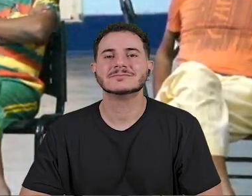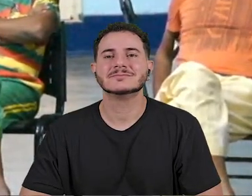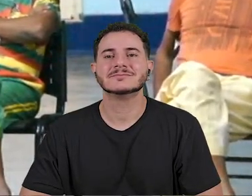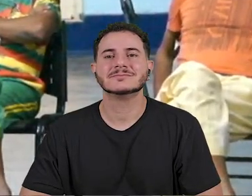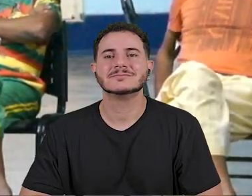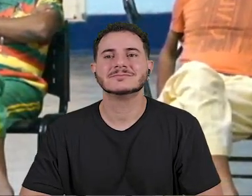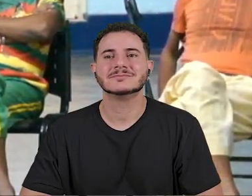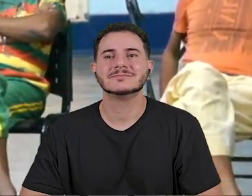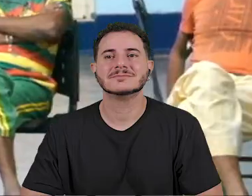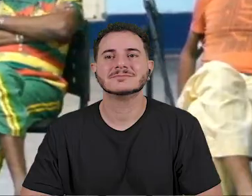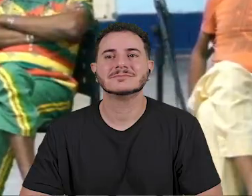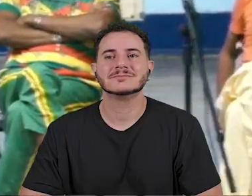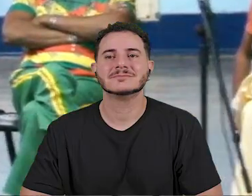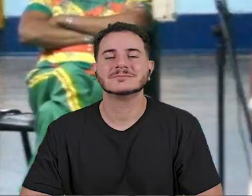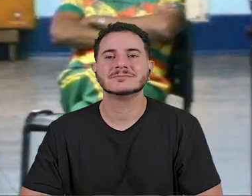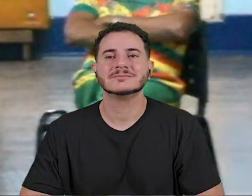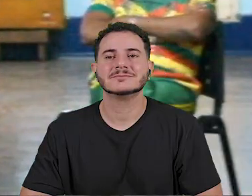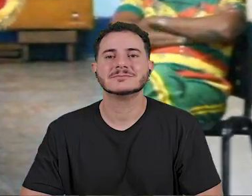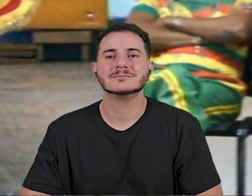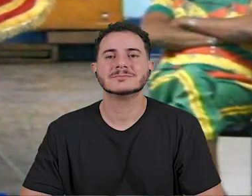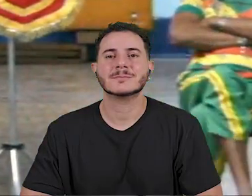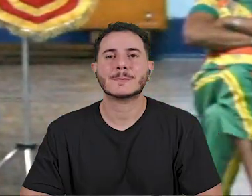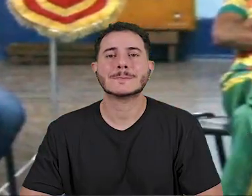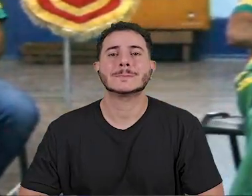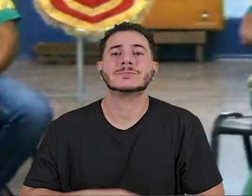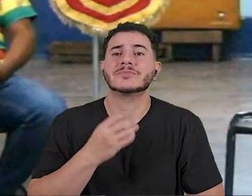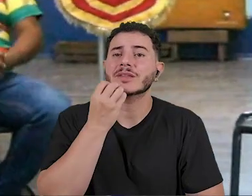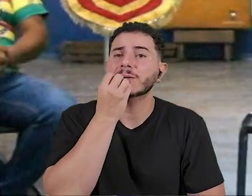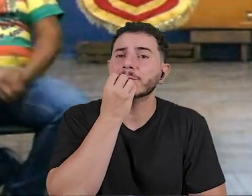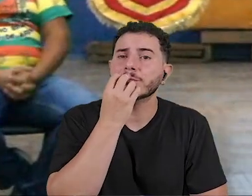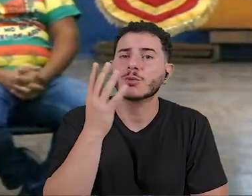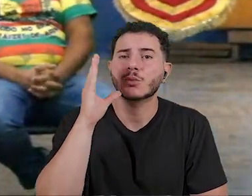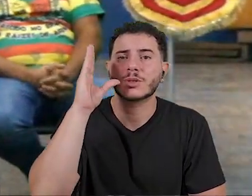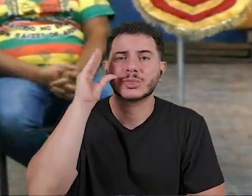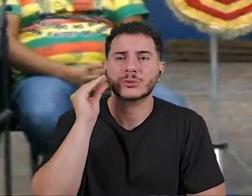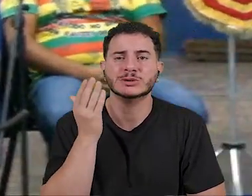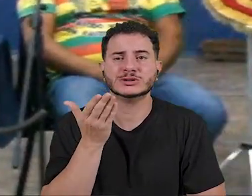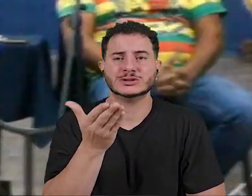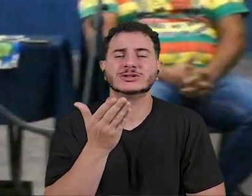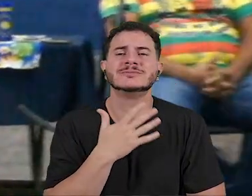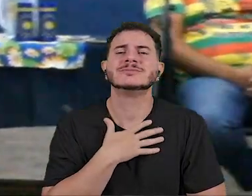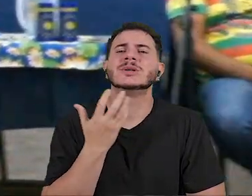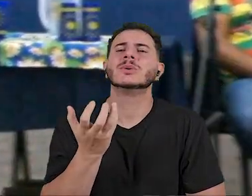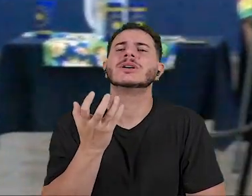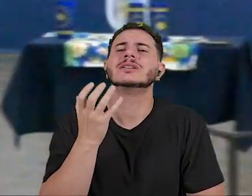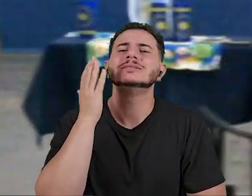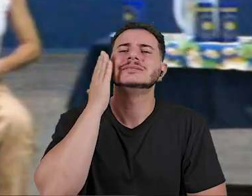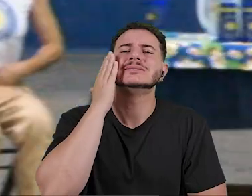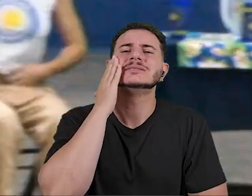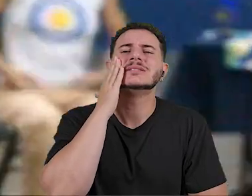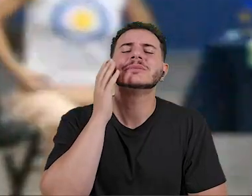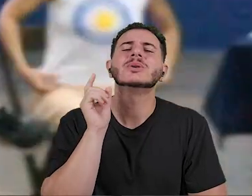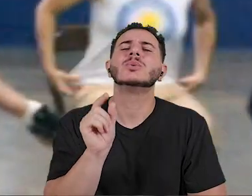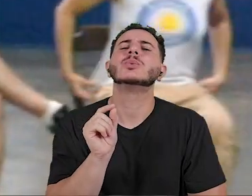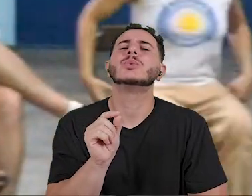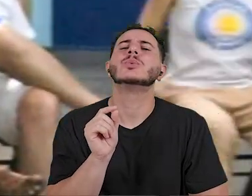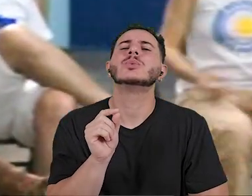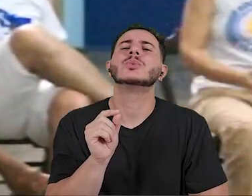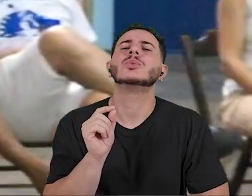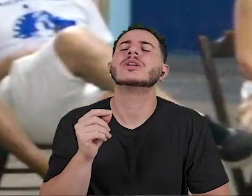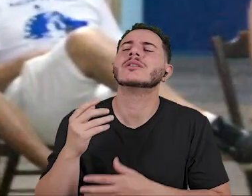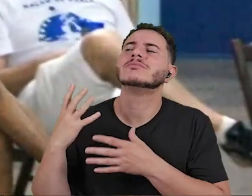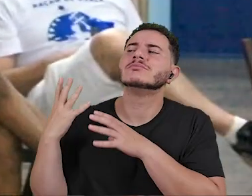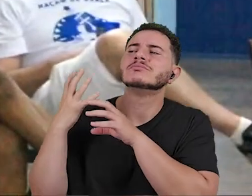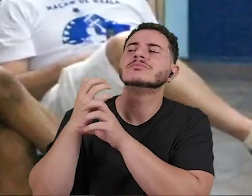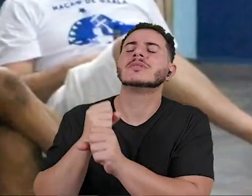Boa noite. Eu queria saber um pouco quais são as calungas lá do Raízes de África, quais são as pessoas